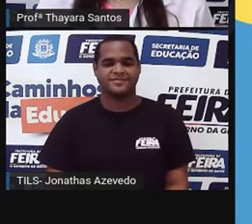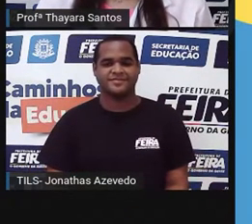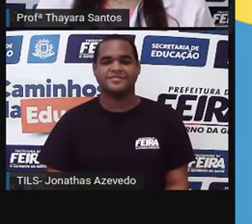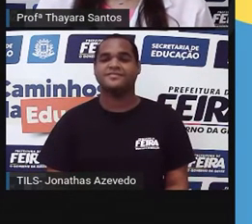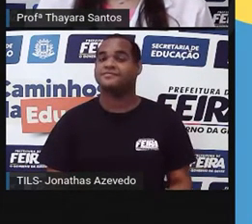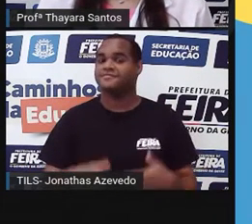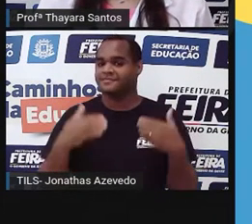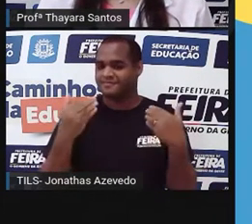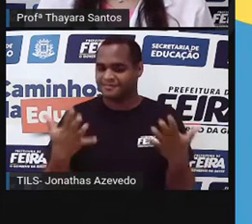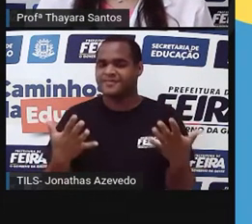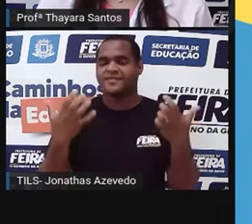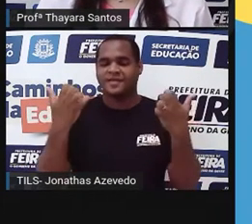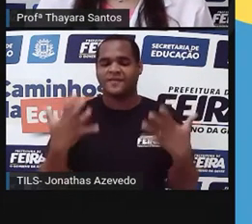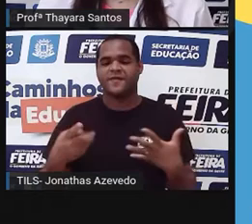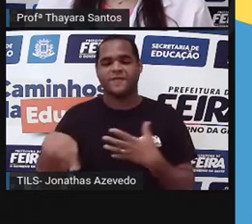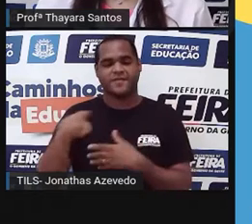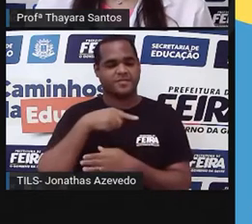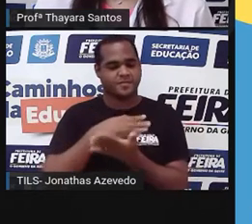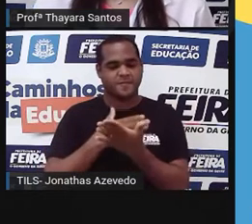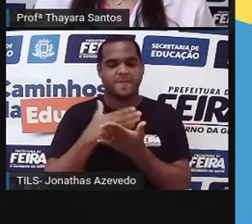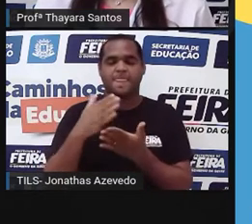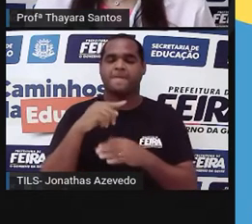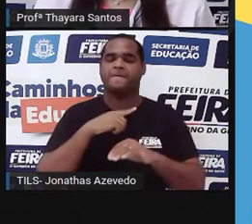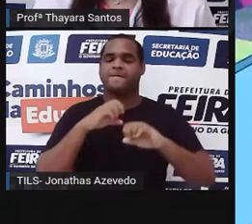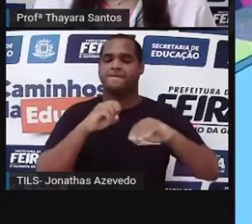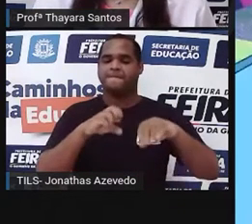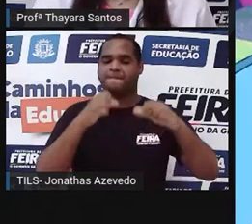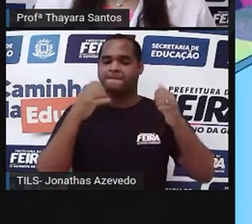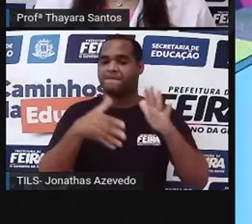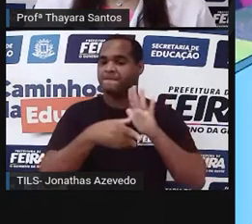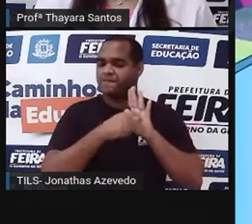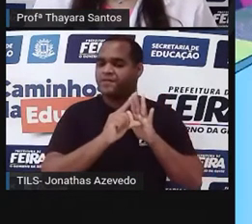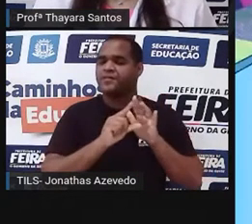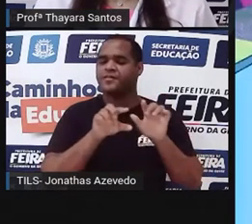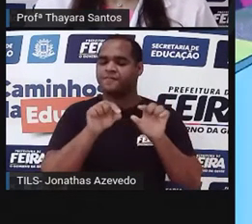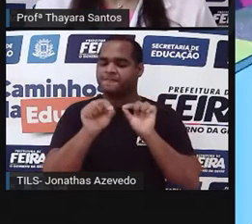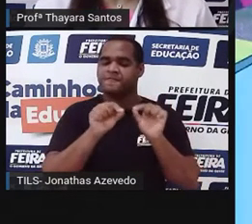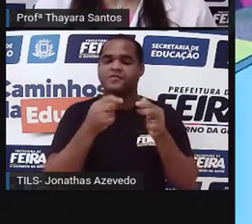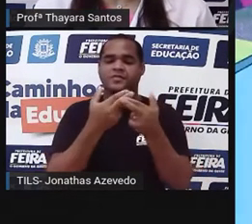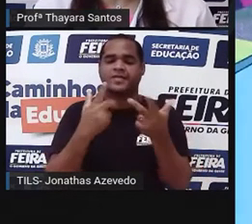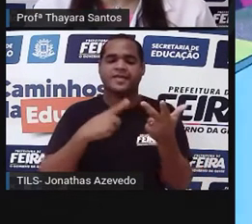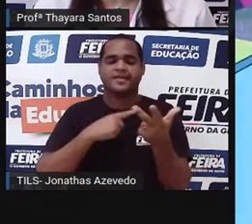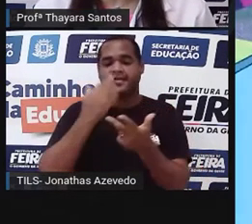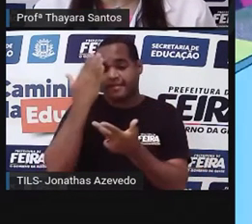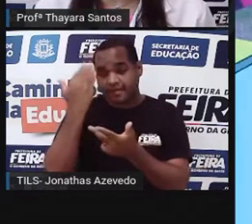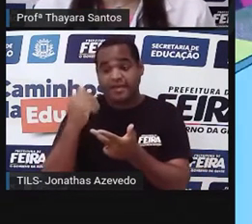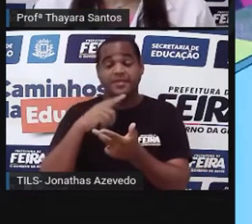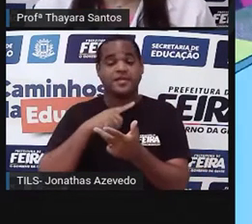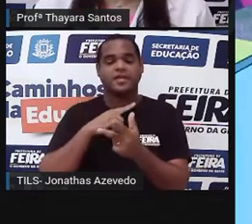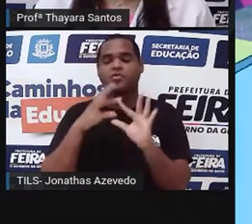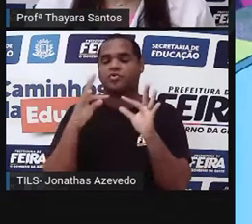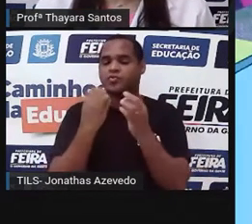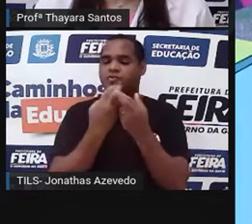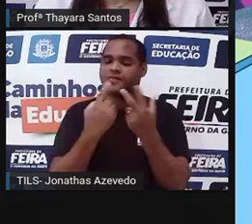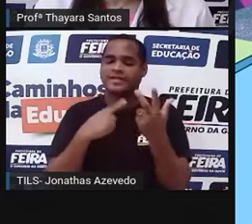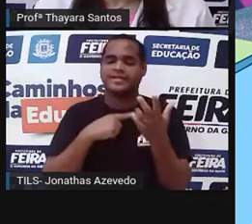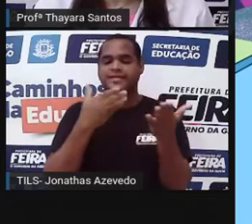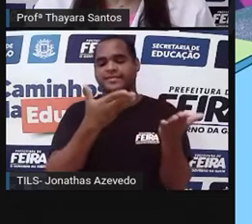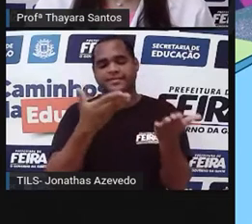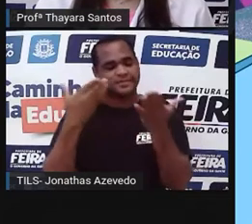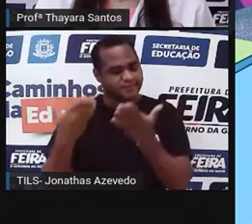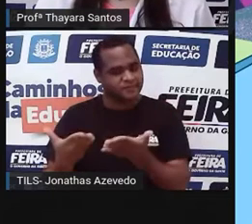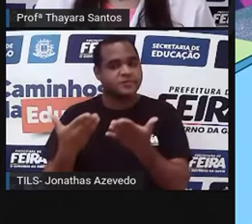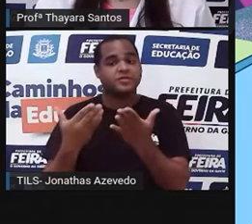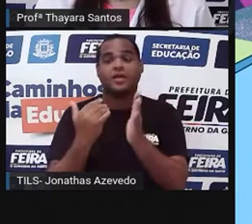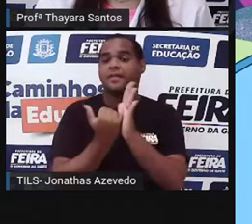Então, vamos lá começar a nossa aula. Antes de tudo, como vocês já sabem, sejam todos vocês aí que estão do outro lado muito bem-vindos a